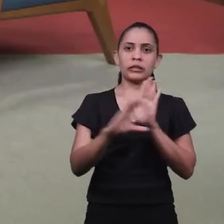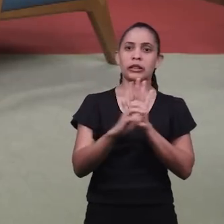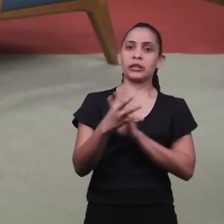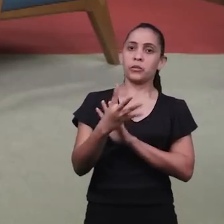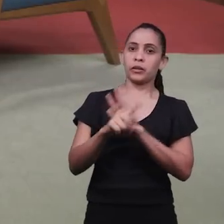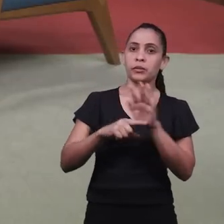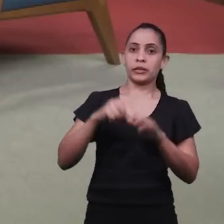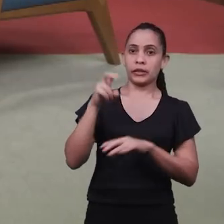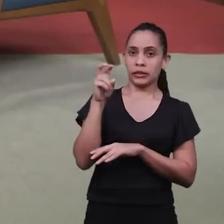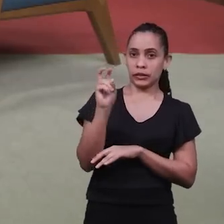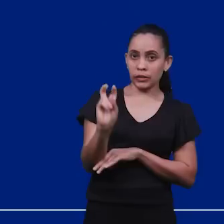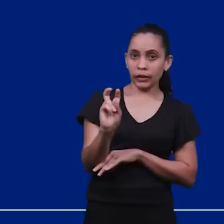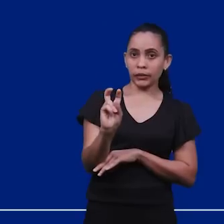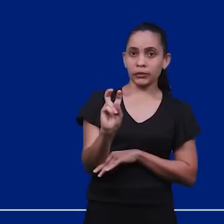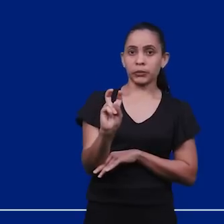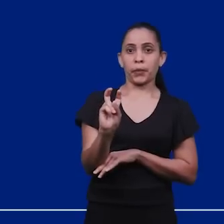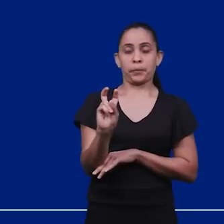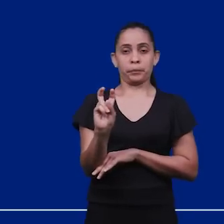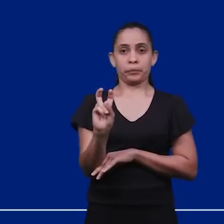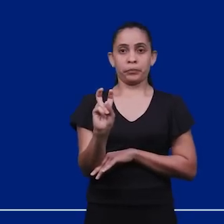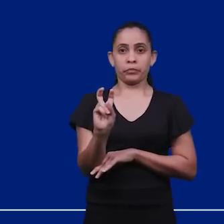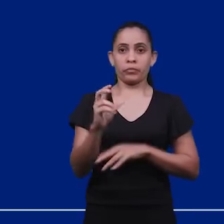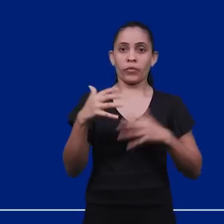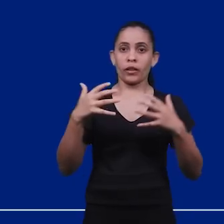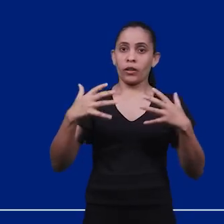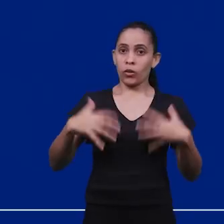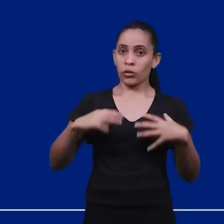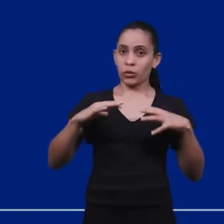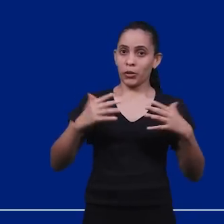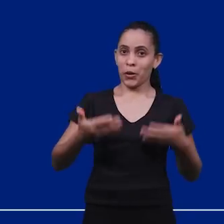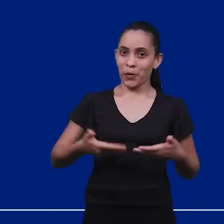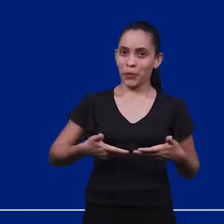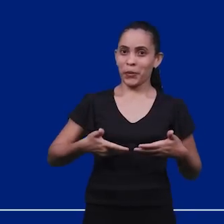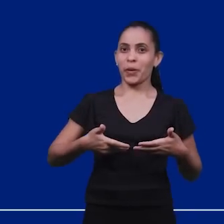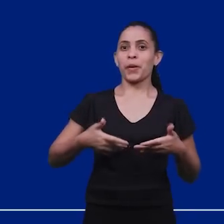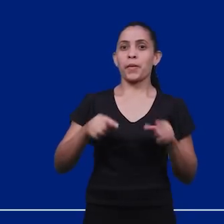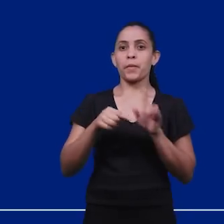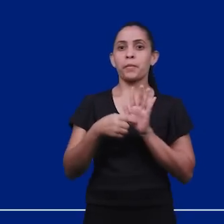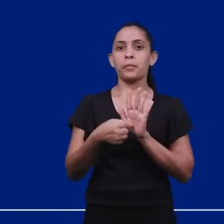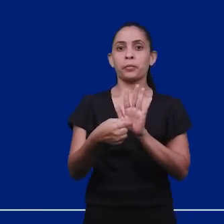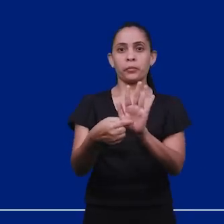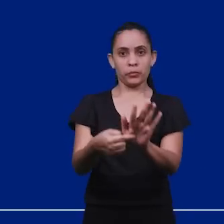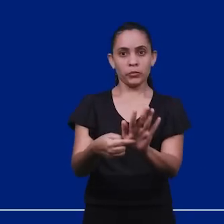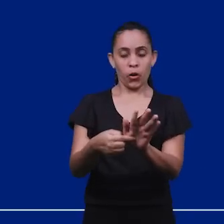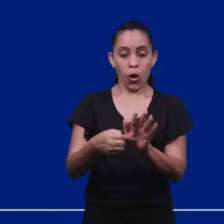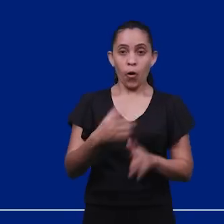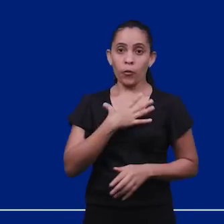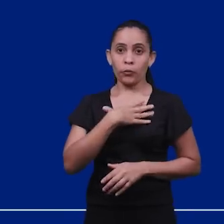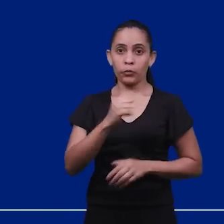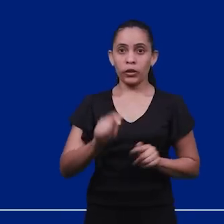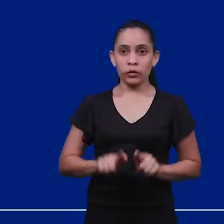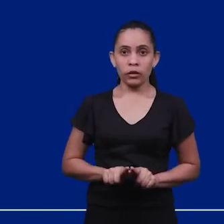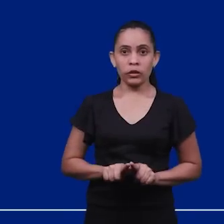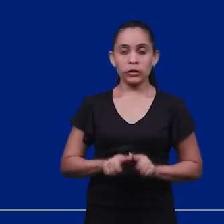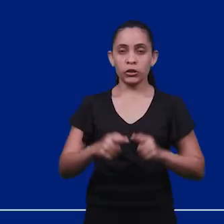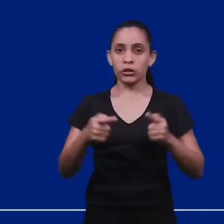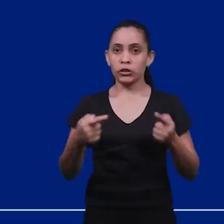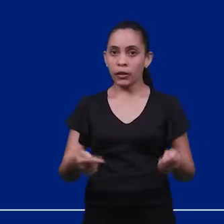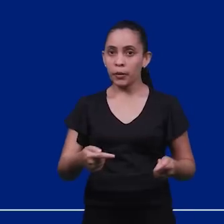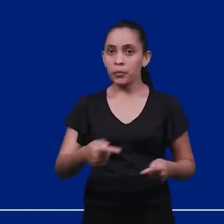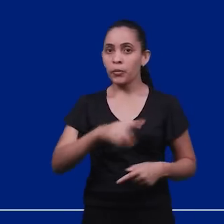Cantares 4:5. Os teus 2 peitos são como 2 filhos gêmeos da gazela que